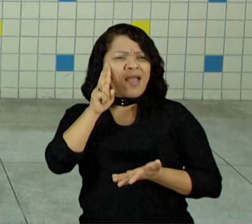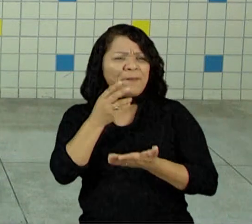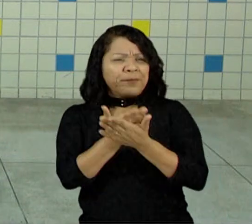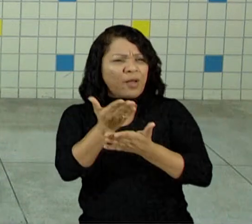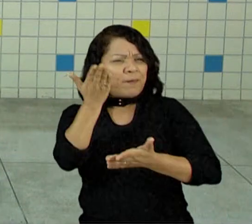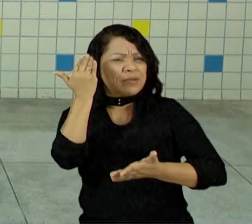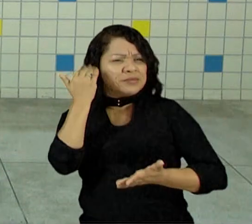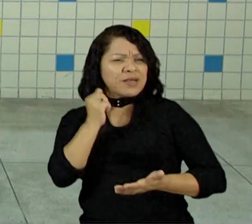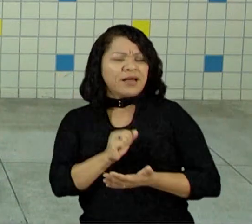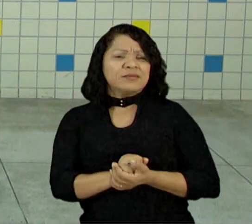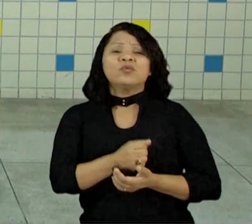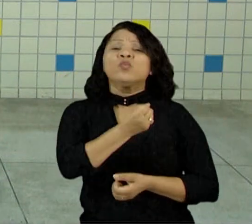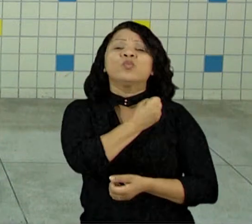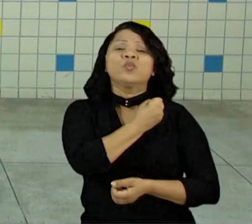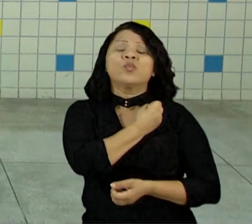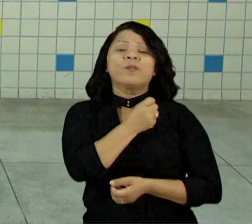número?